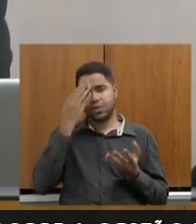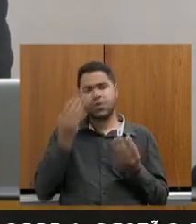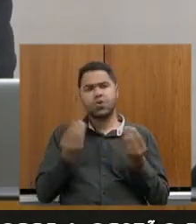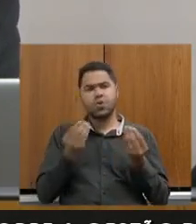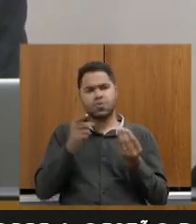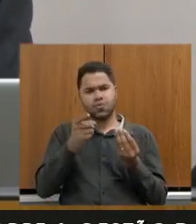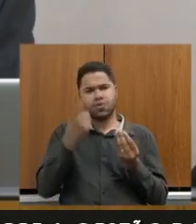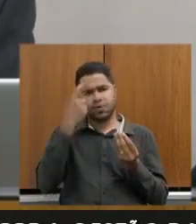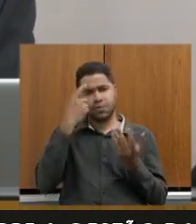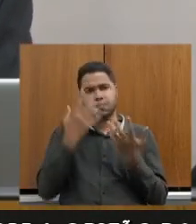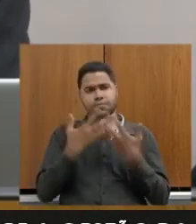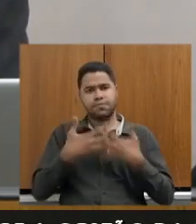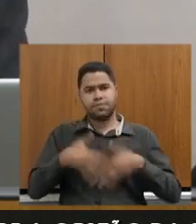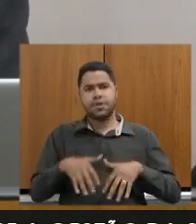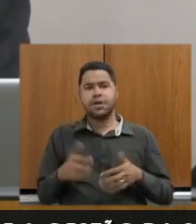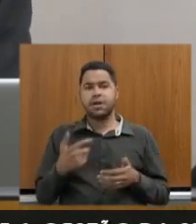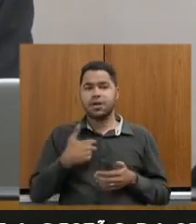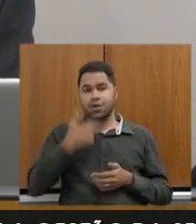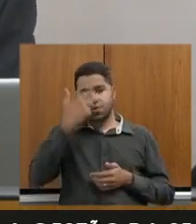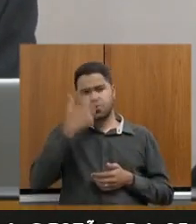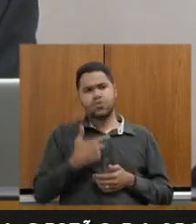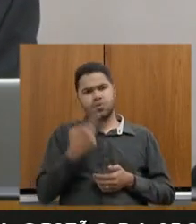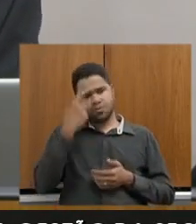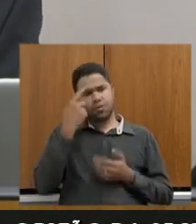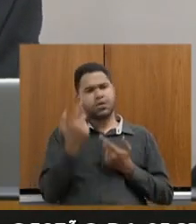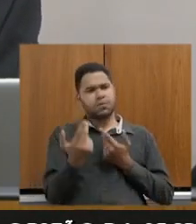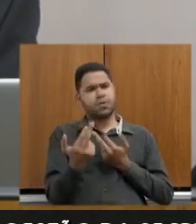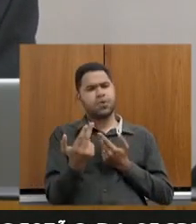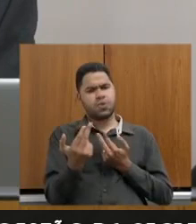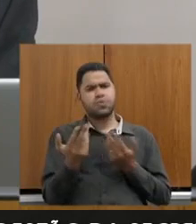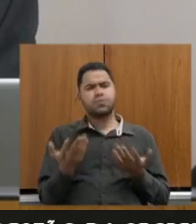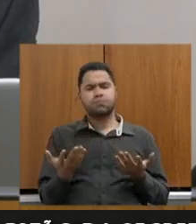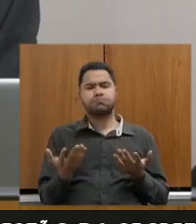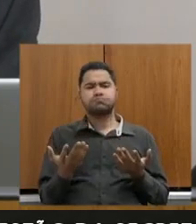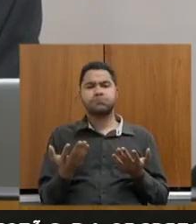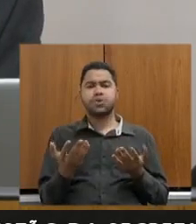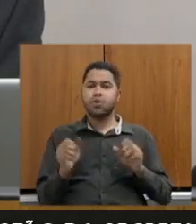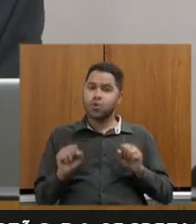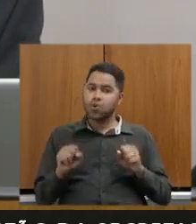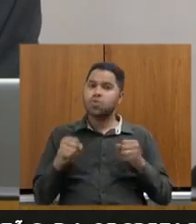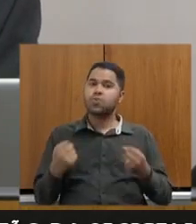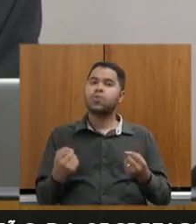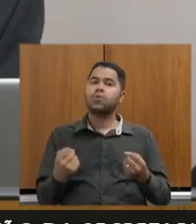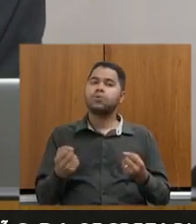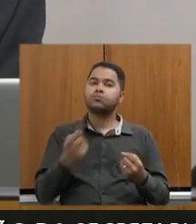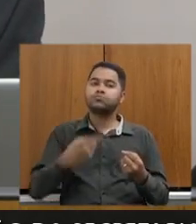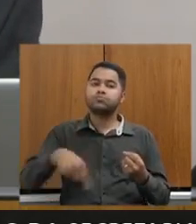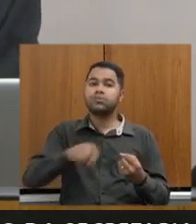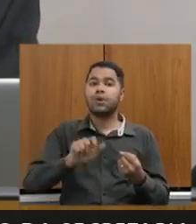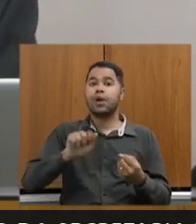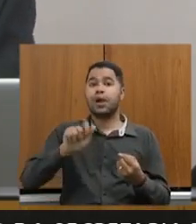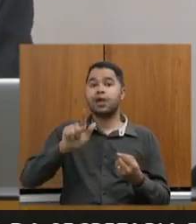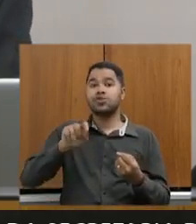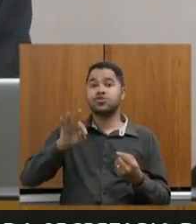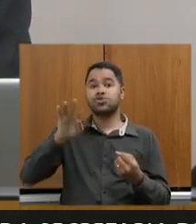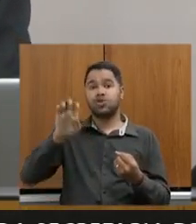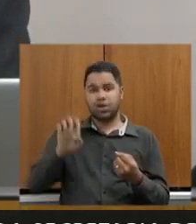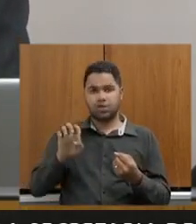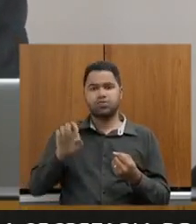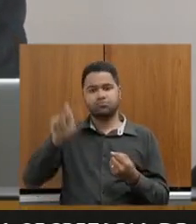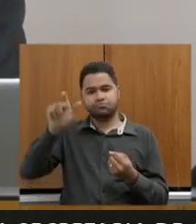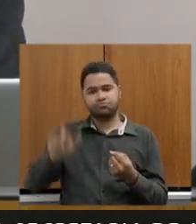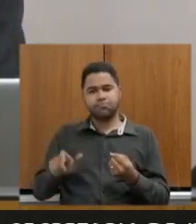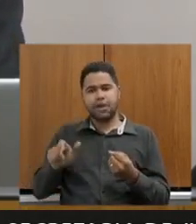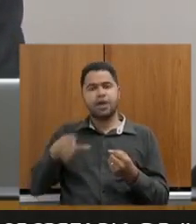é que é que o seu Pensa a respeito disso sou só tem um pensamento quando semelhante ao nosso de fortalecimento do agente do servidor